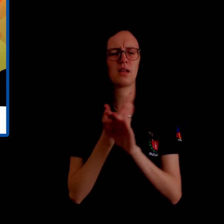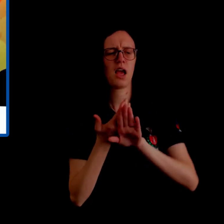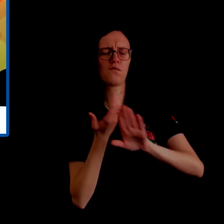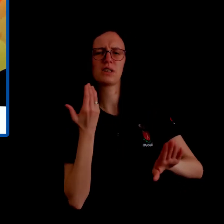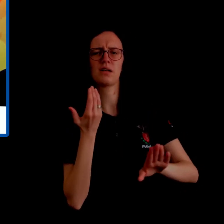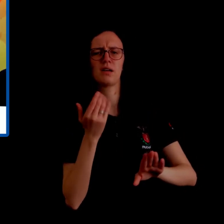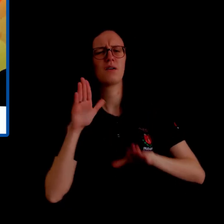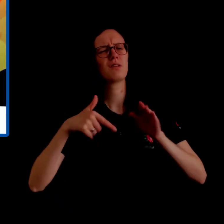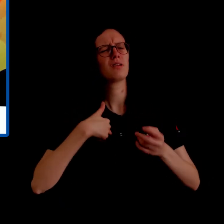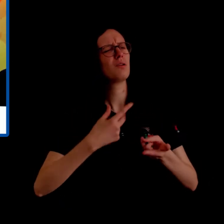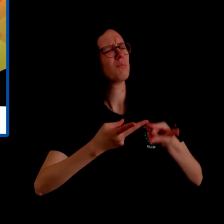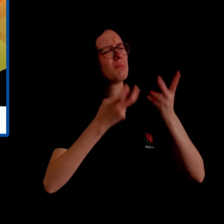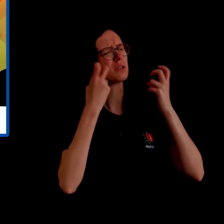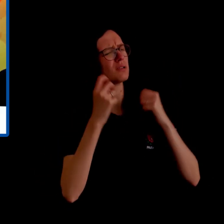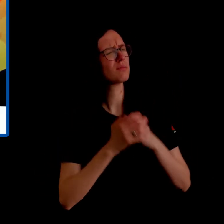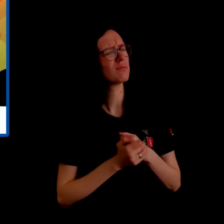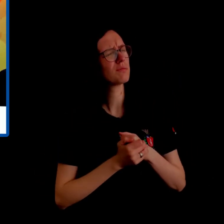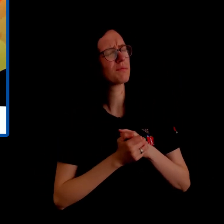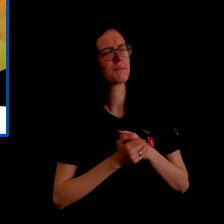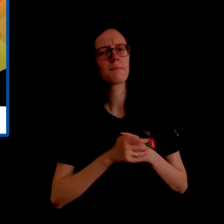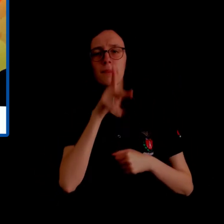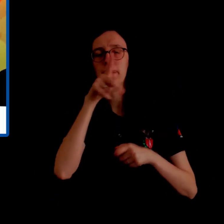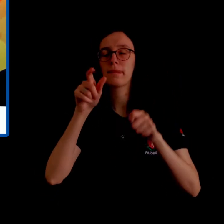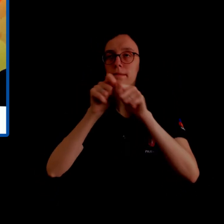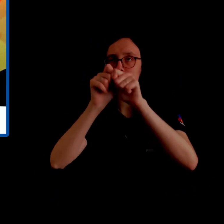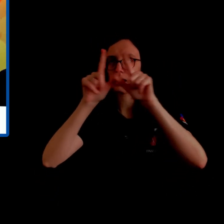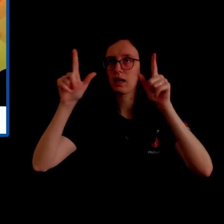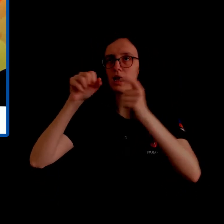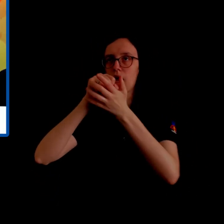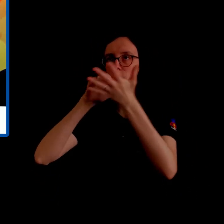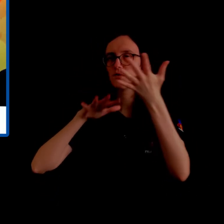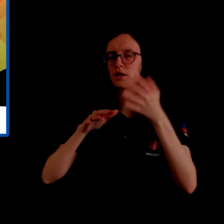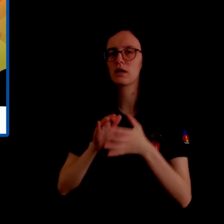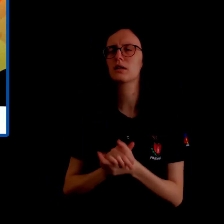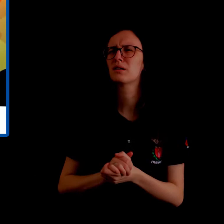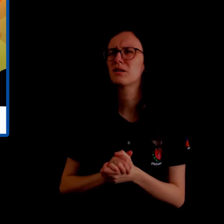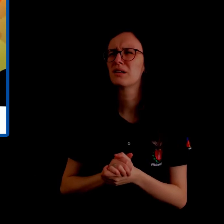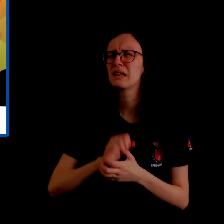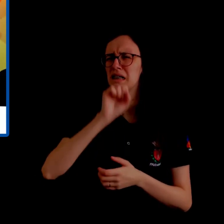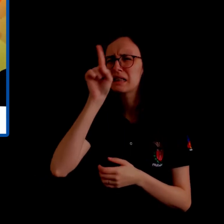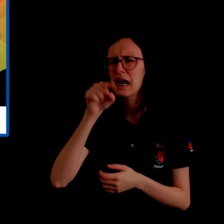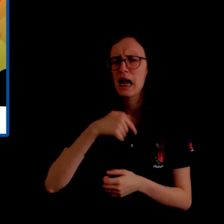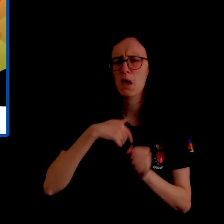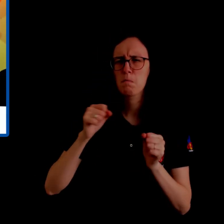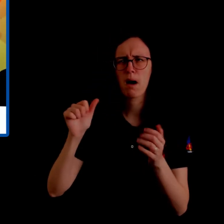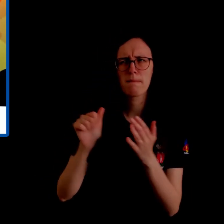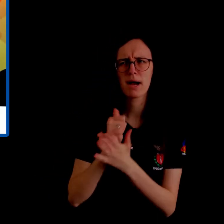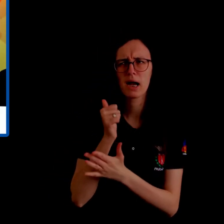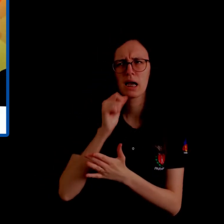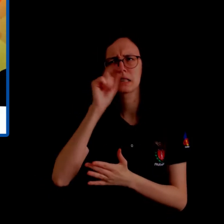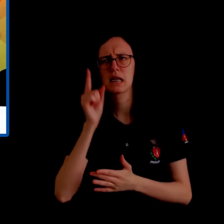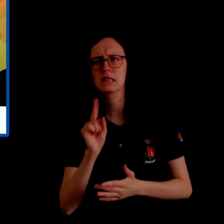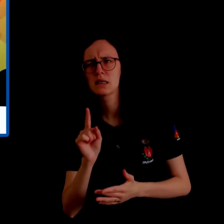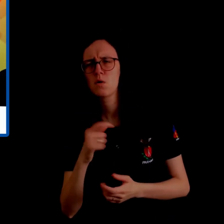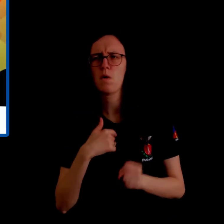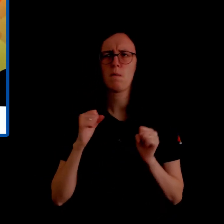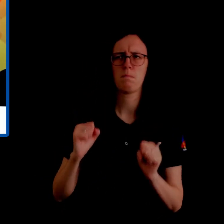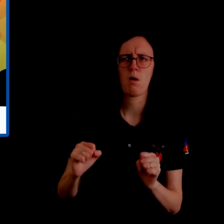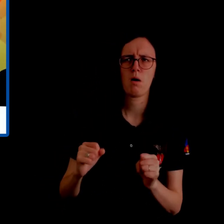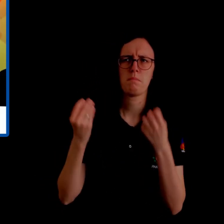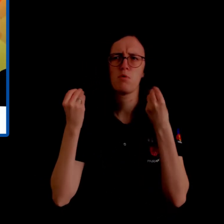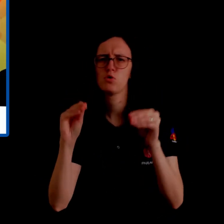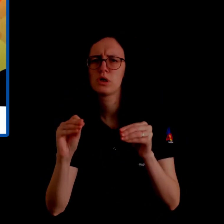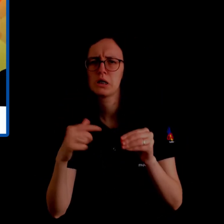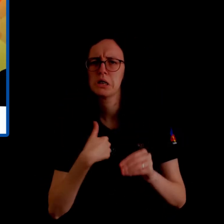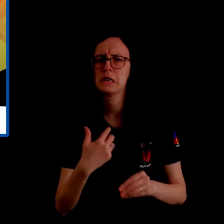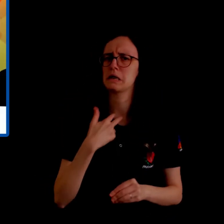que eu percebo, porque quando o professor ele abre uma atividade e ele fala, será que eu posso excluir? Será que eu não posso? Será que eu posso postar? Será que